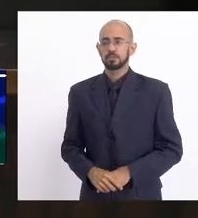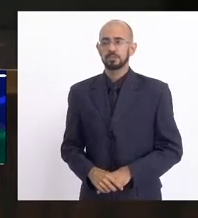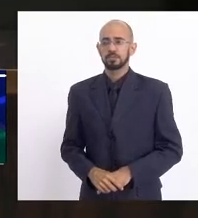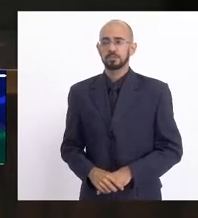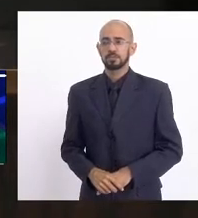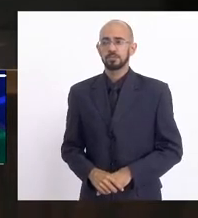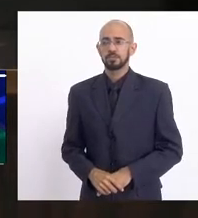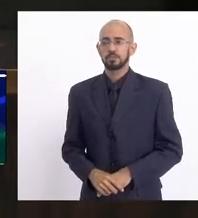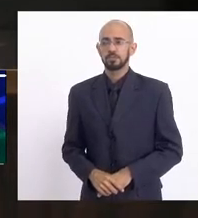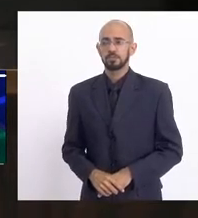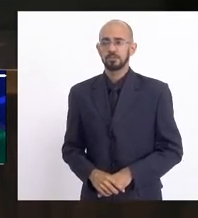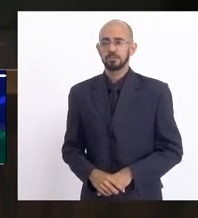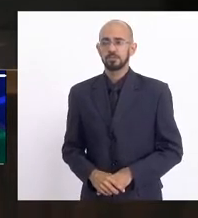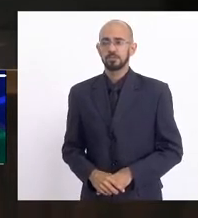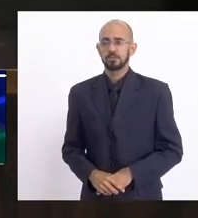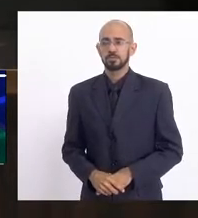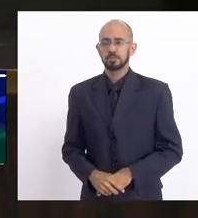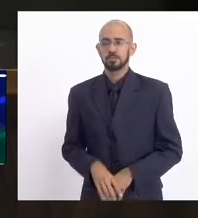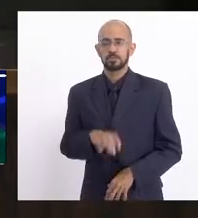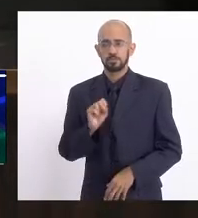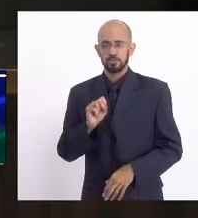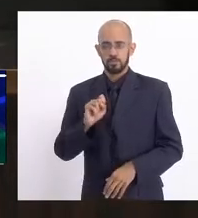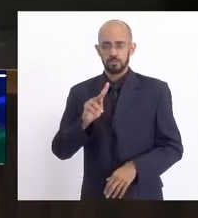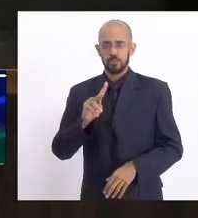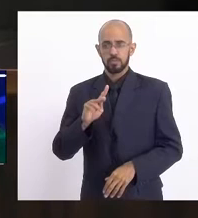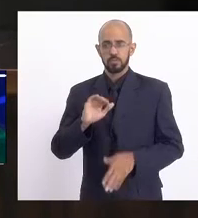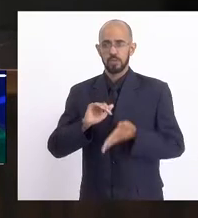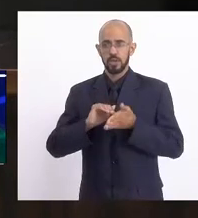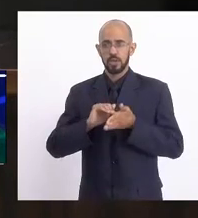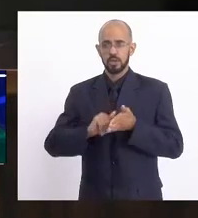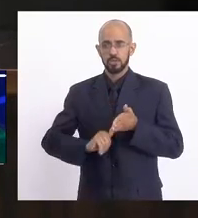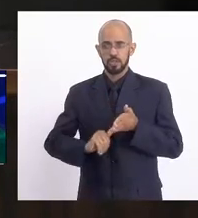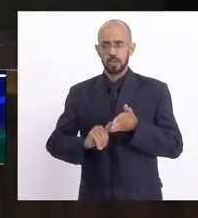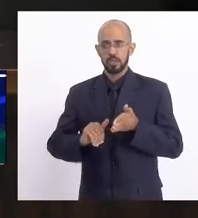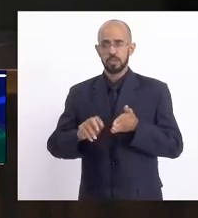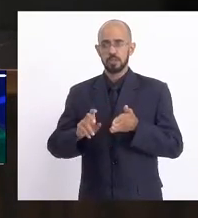Ok? Então está retirada conforme